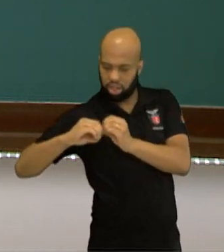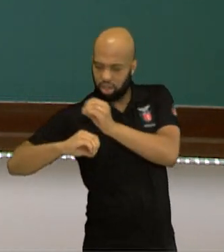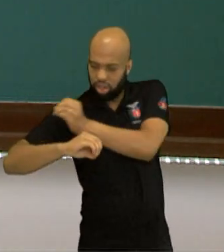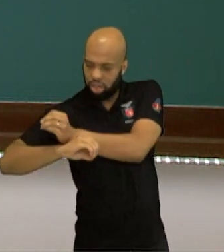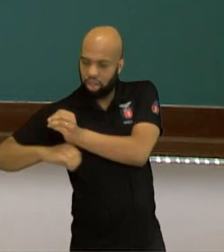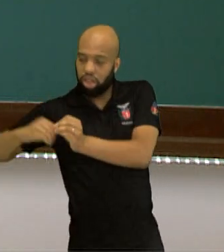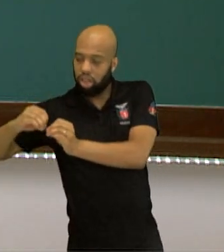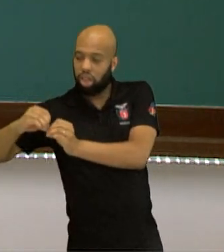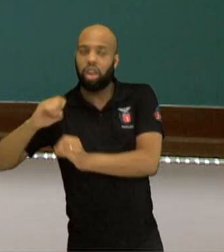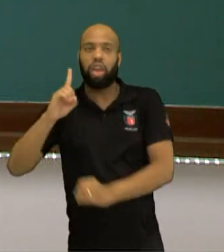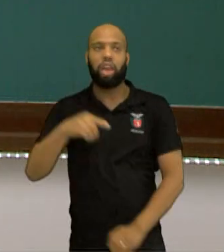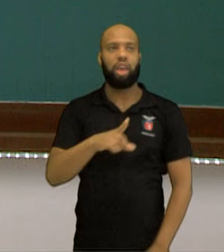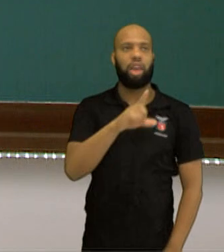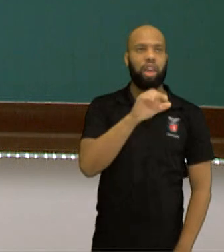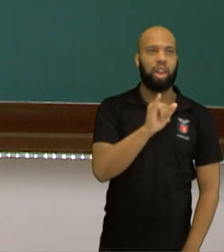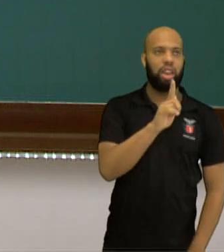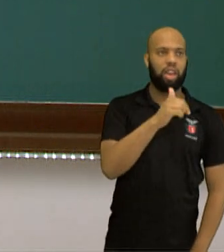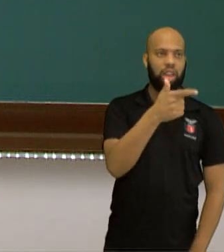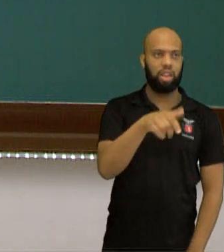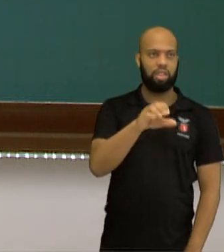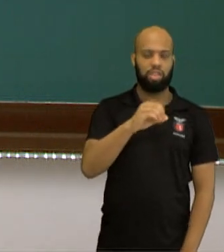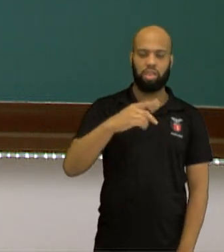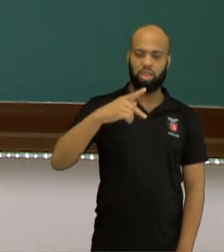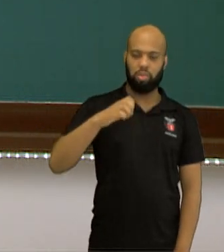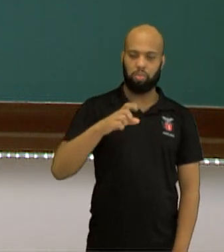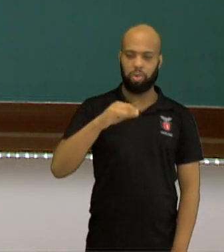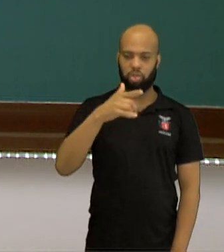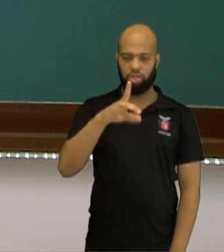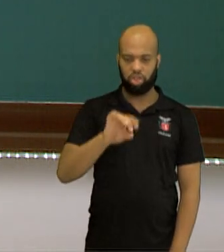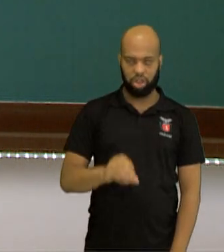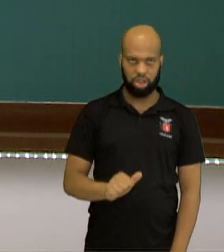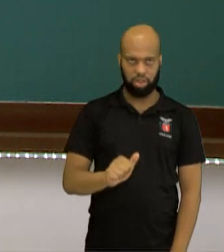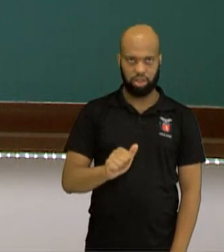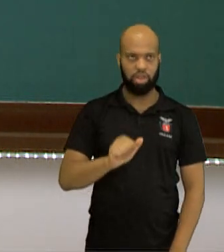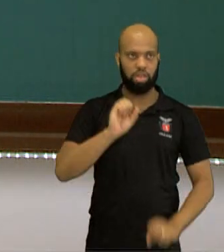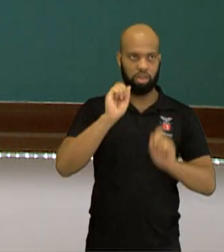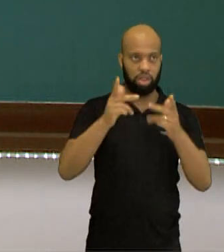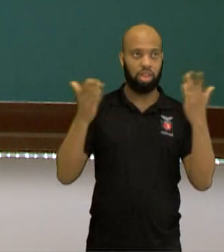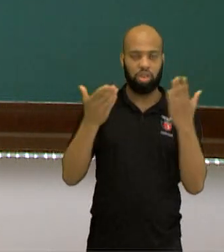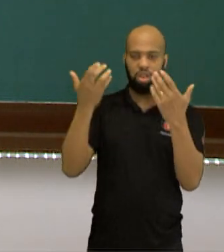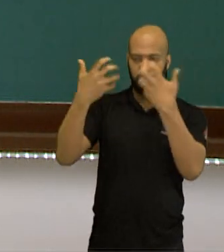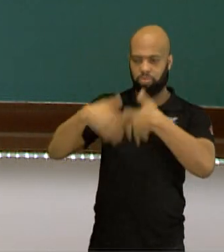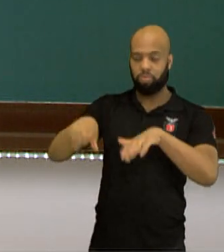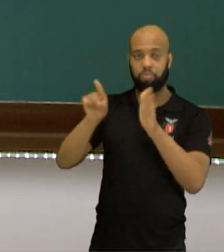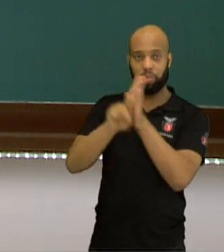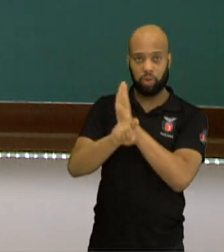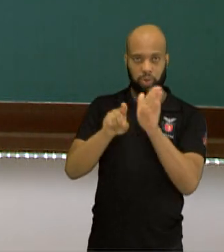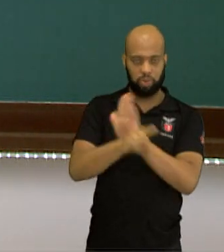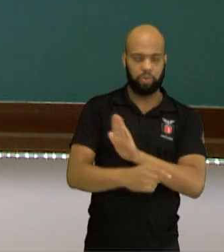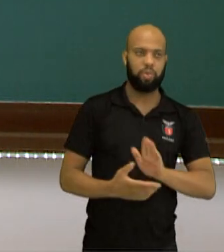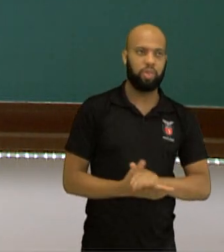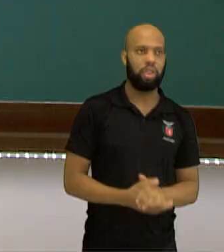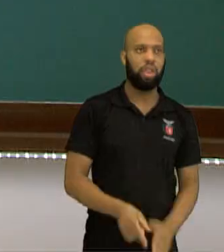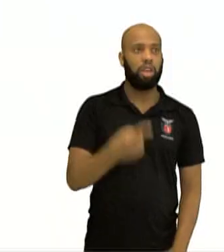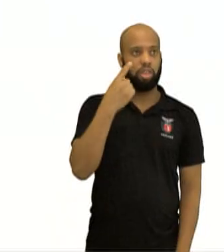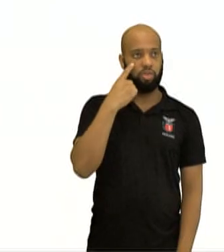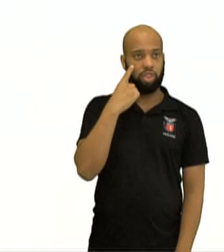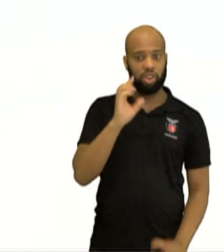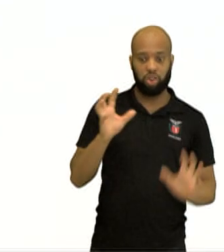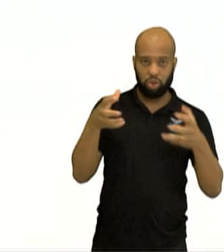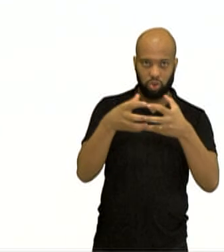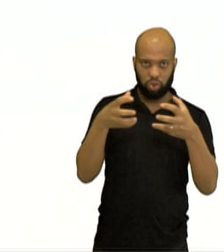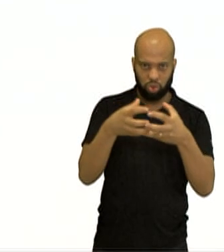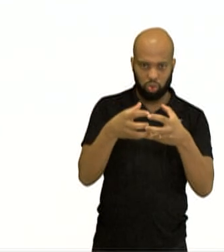formando ali, em grande quantidade de aminoácidos, as proteínas. Muito bem, então vamos a um quiz. Aos aminoácidos